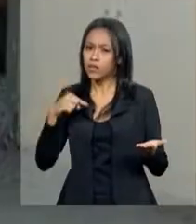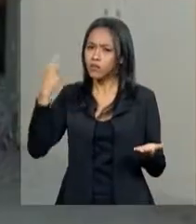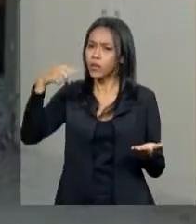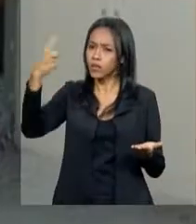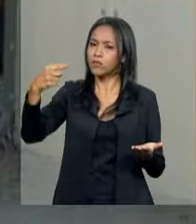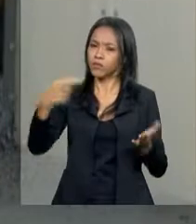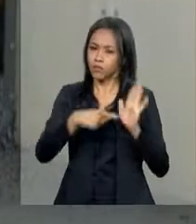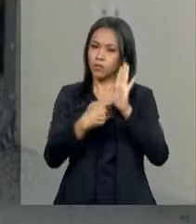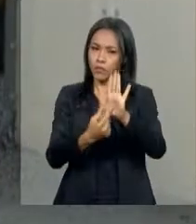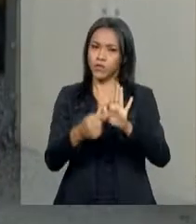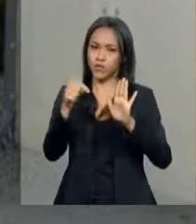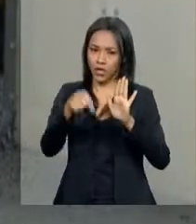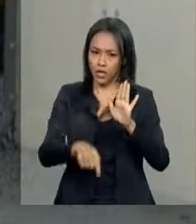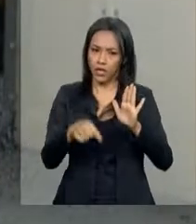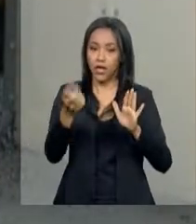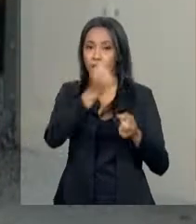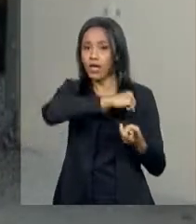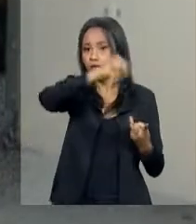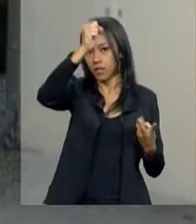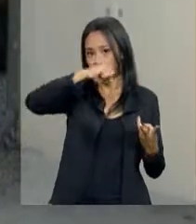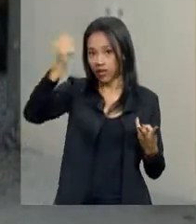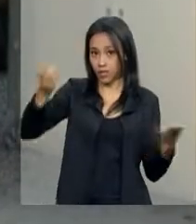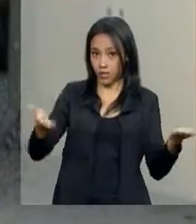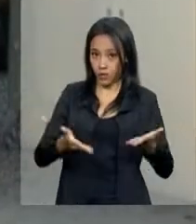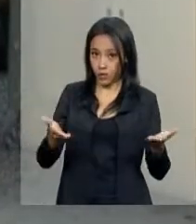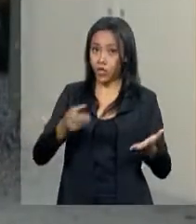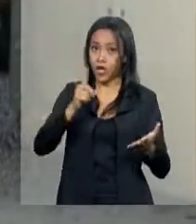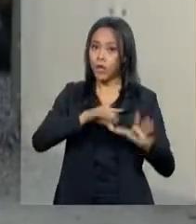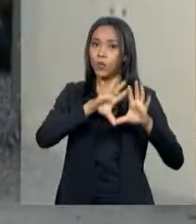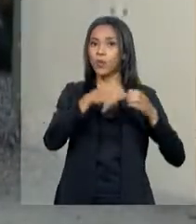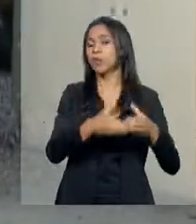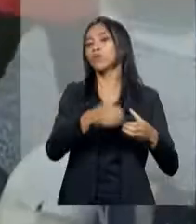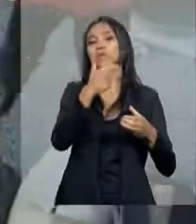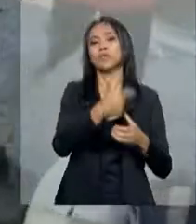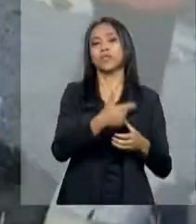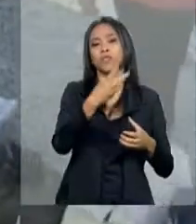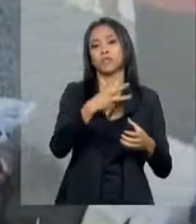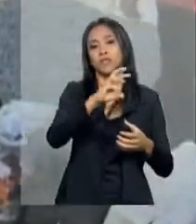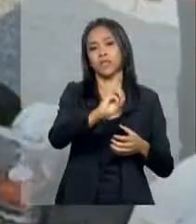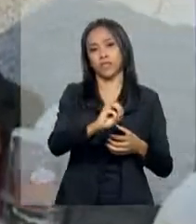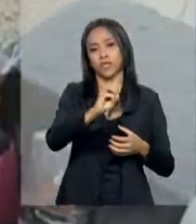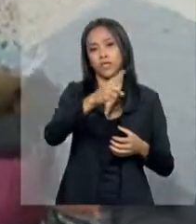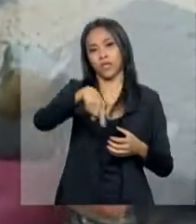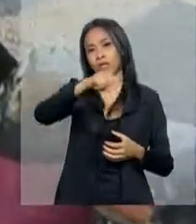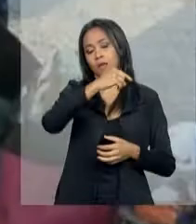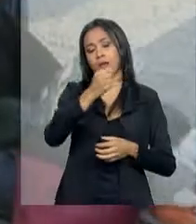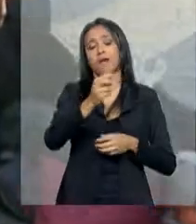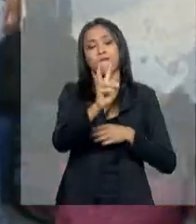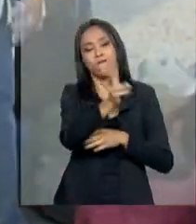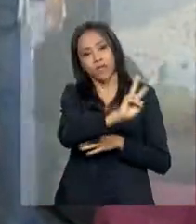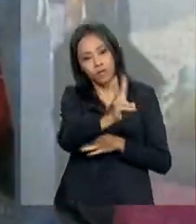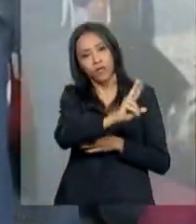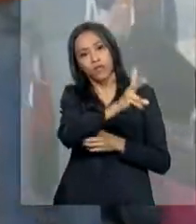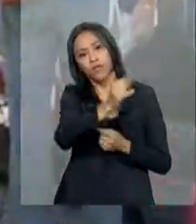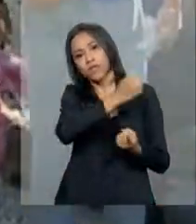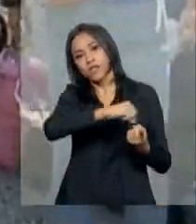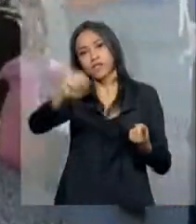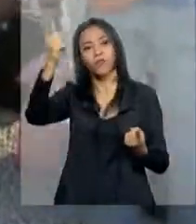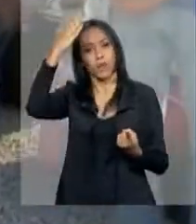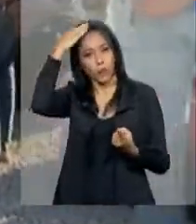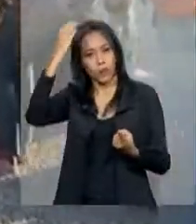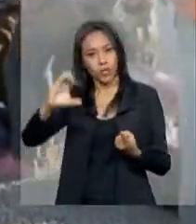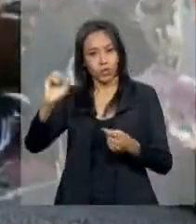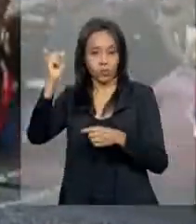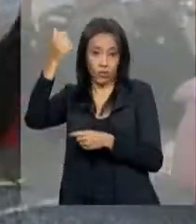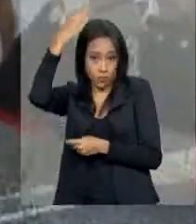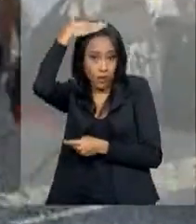próximas edições. A transferência de hoje é de um grupo de 230 venezuelanos que serão levados a Curitiba, no Paraná,